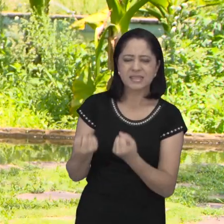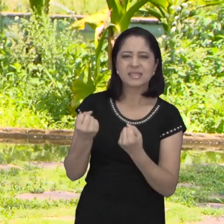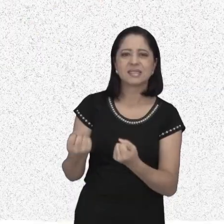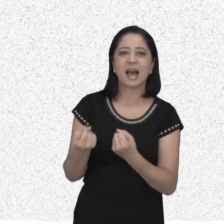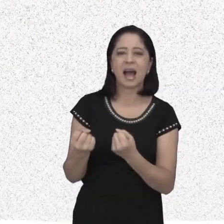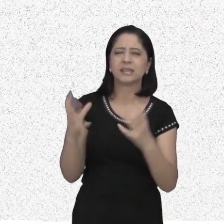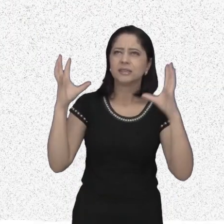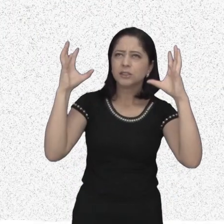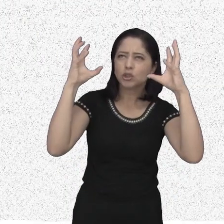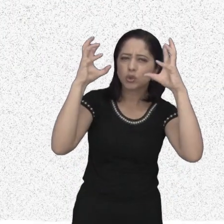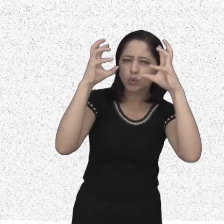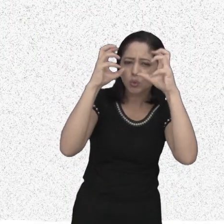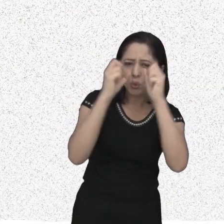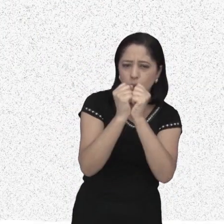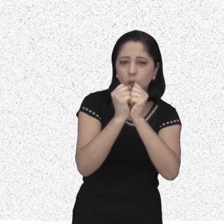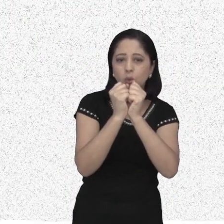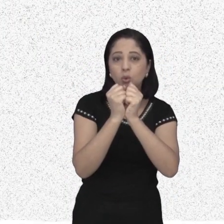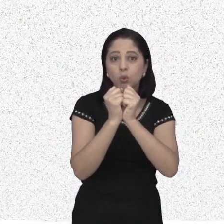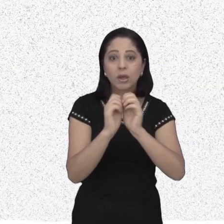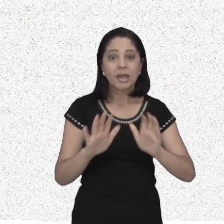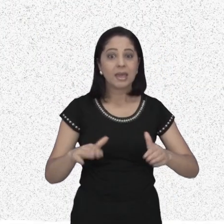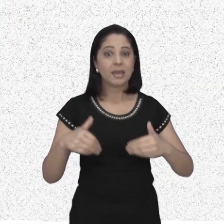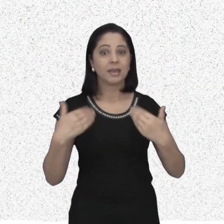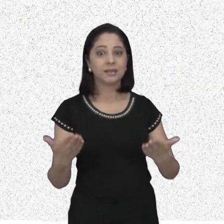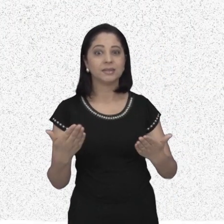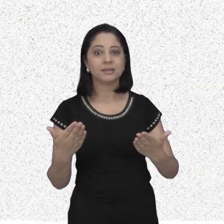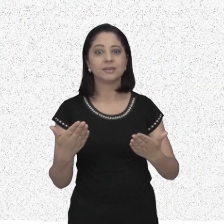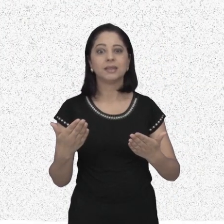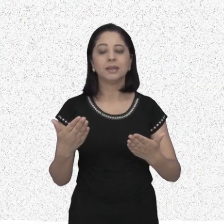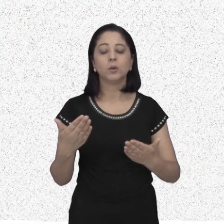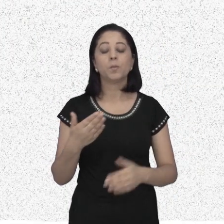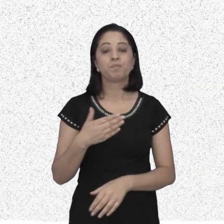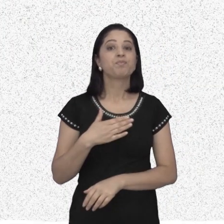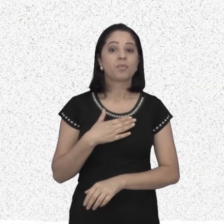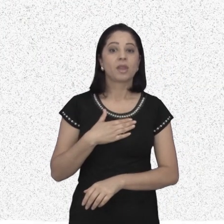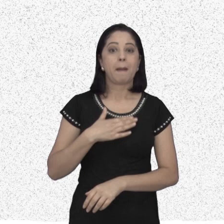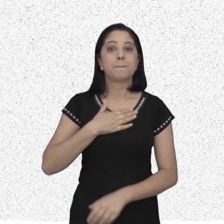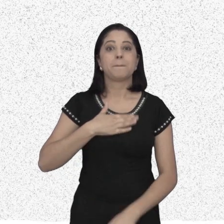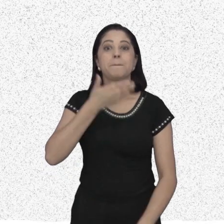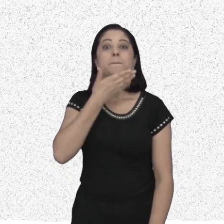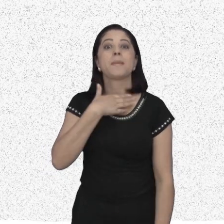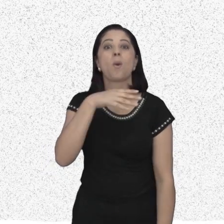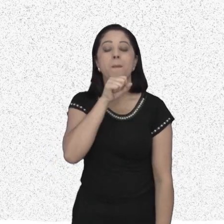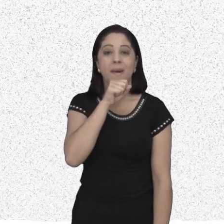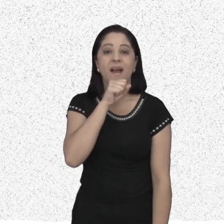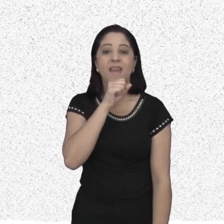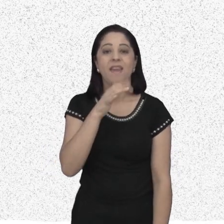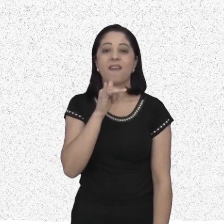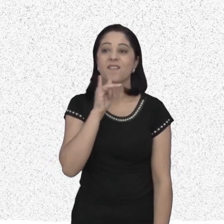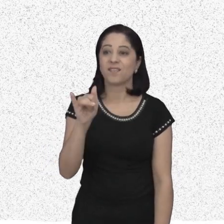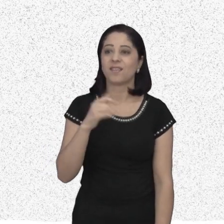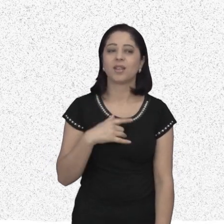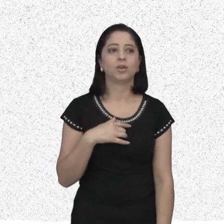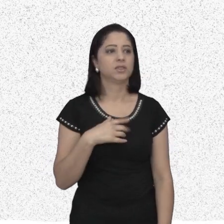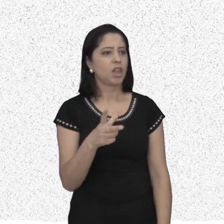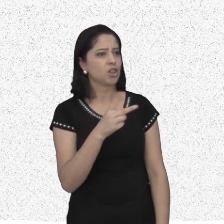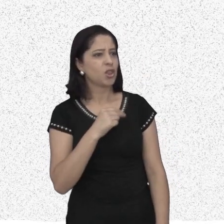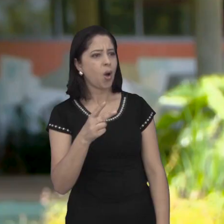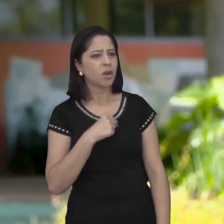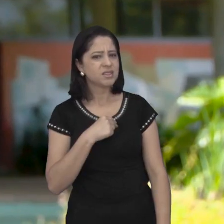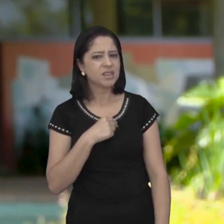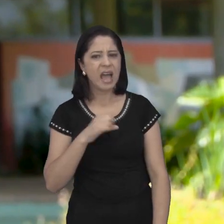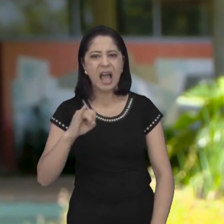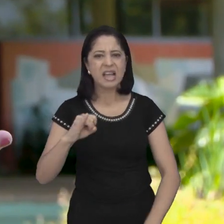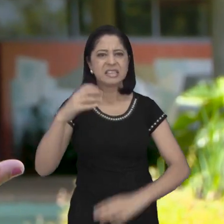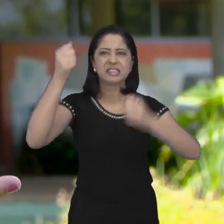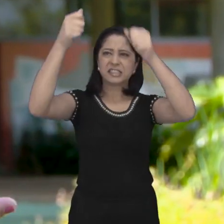Rebolo, né? Que é o artista plástico, mas era uma novidade, assim, era uma ousadia as cores de dentro da casa.